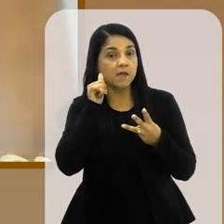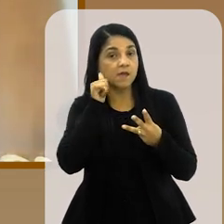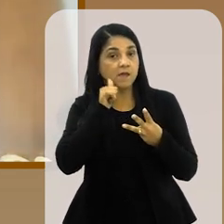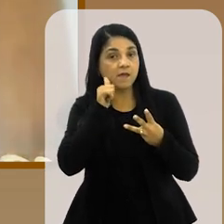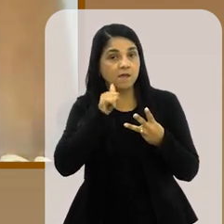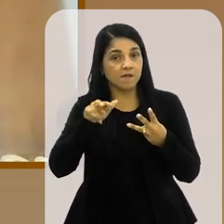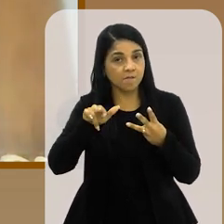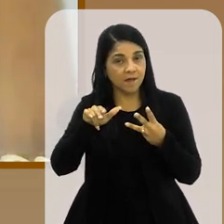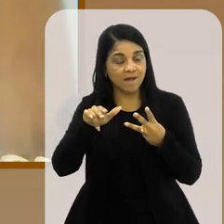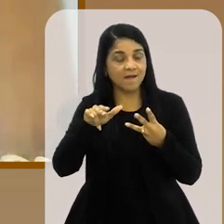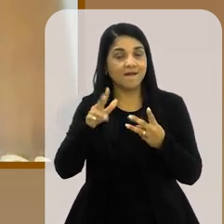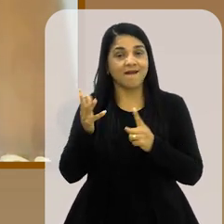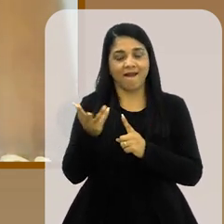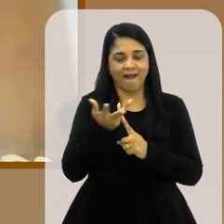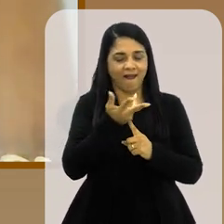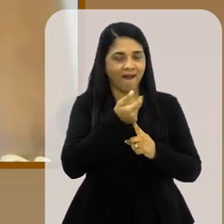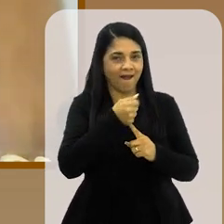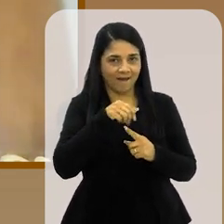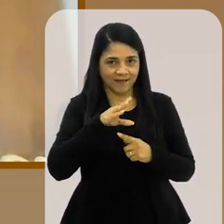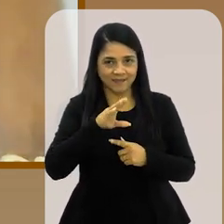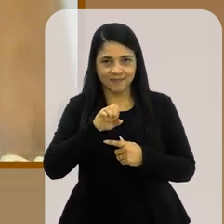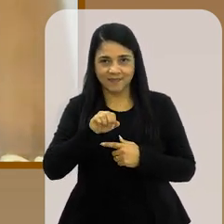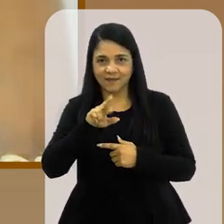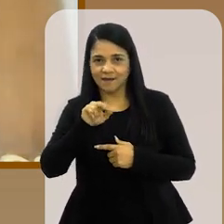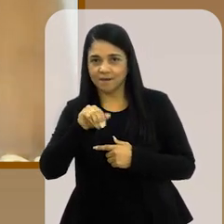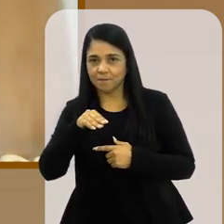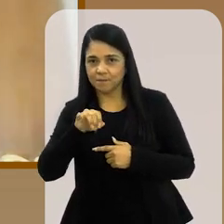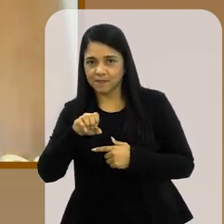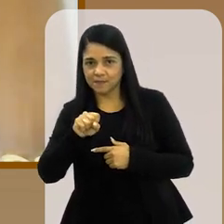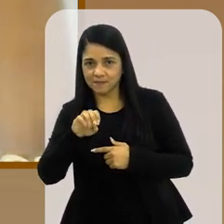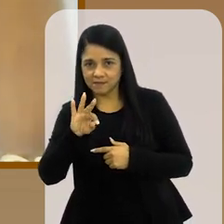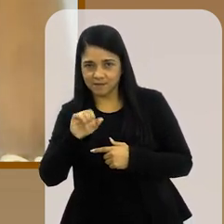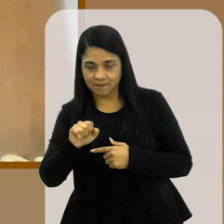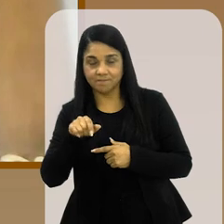da casa, da ala das ovelhas negras.